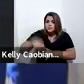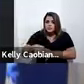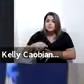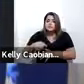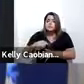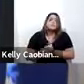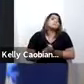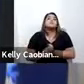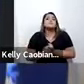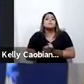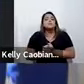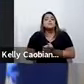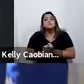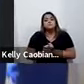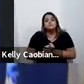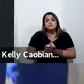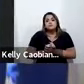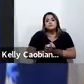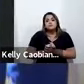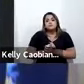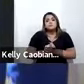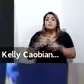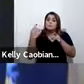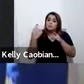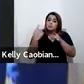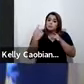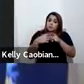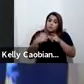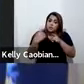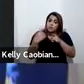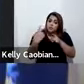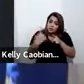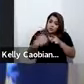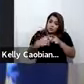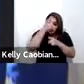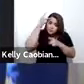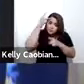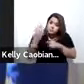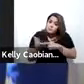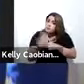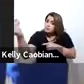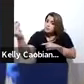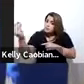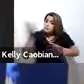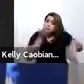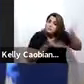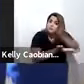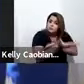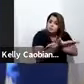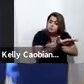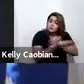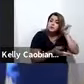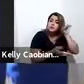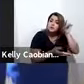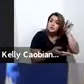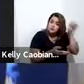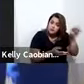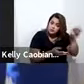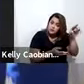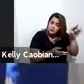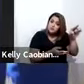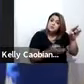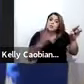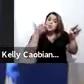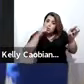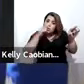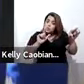com o concurso dos trabalhadores e em troca de uma contraprestação que levou a termos, e efetivamente, durante um